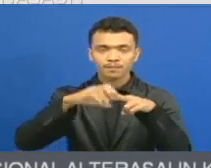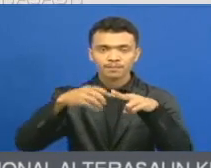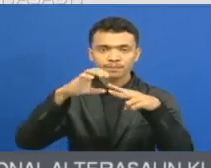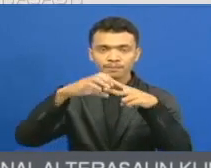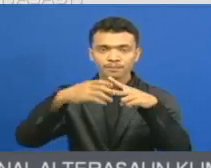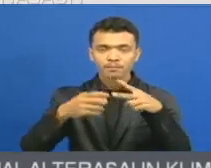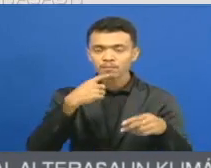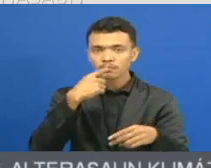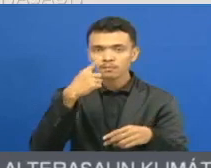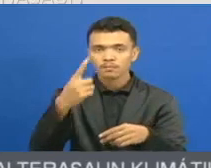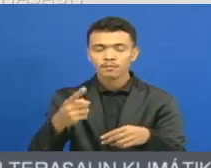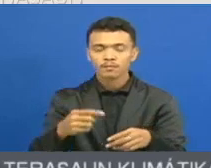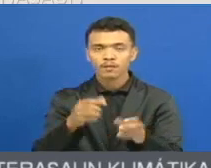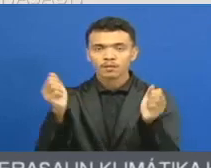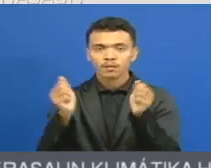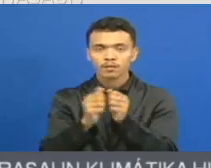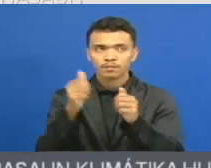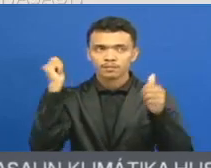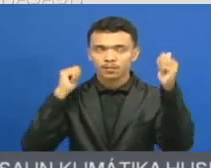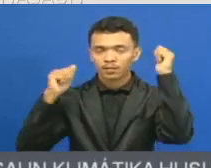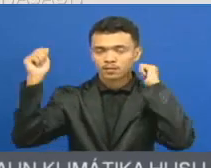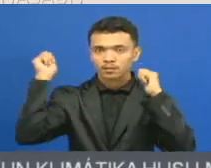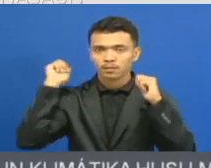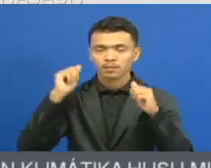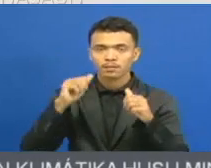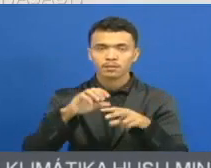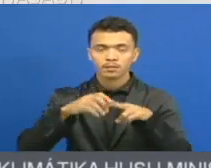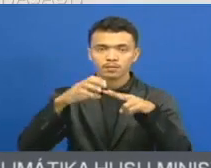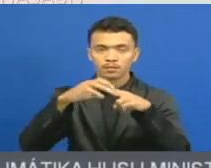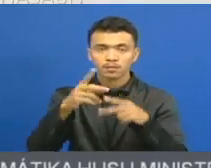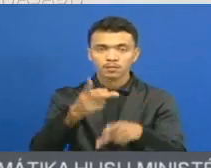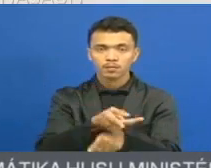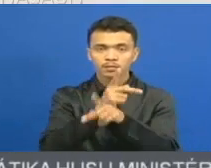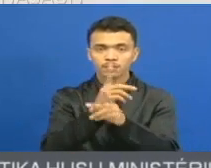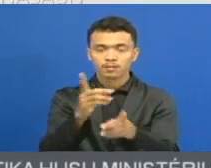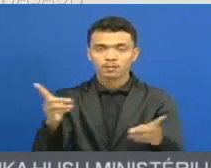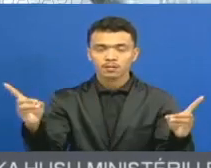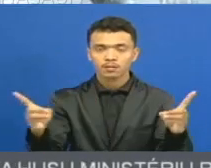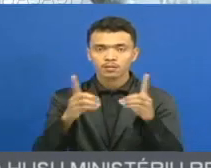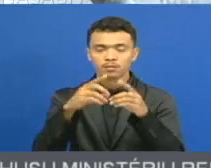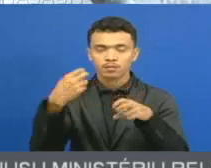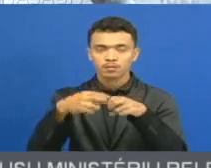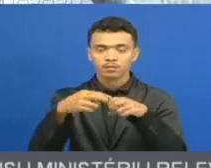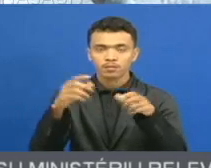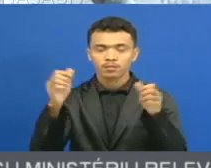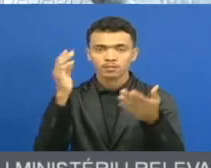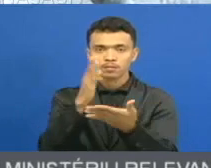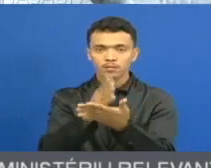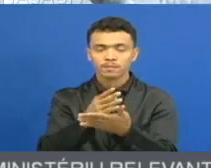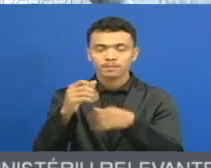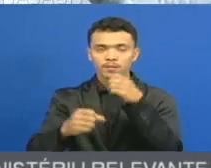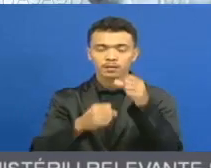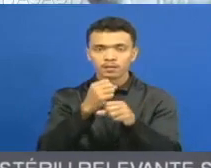suru mutu haktuir, mai ho atividade cooperativa crédito a suru dificuldade to parado. Mai be iha tinan rihun